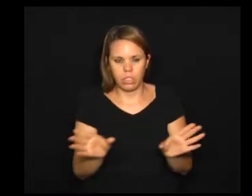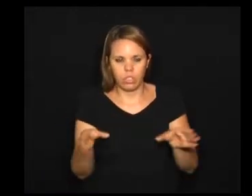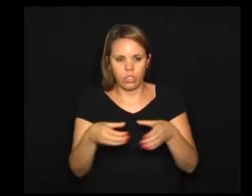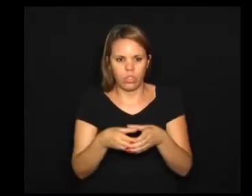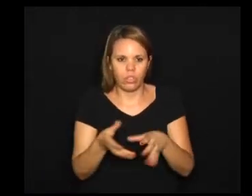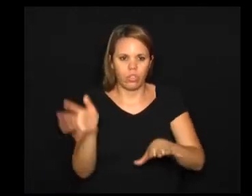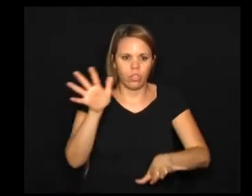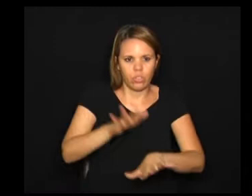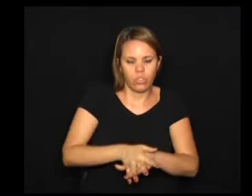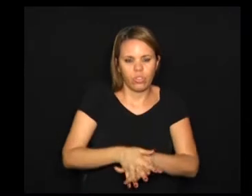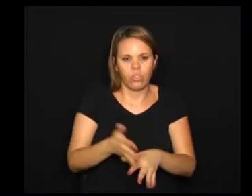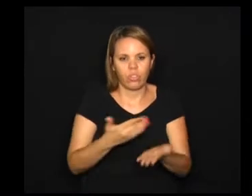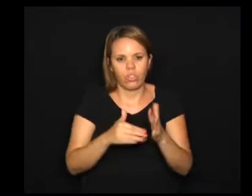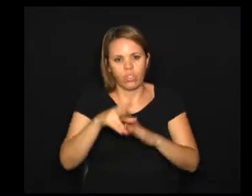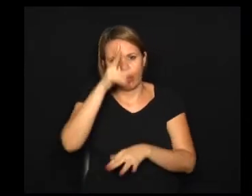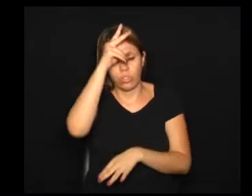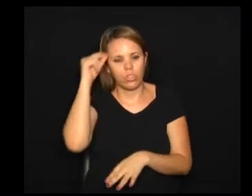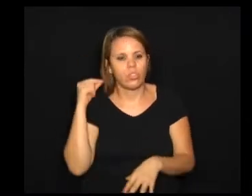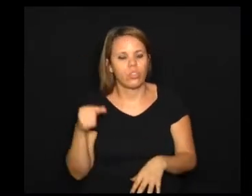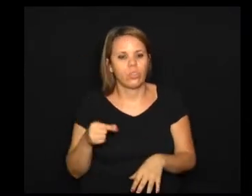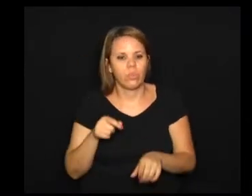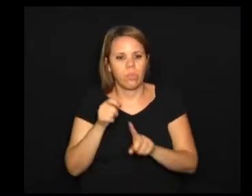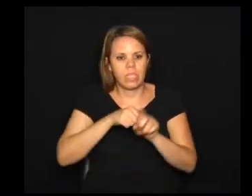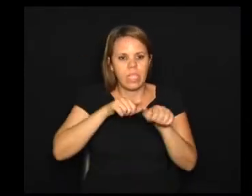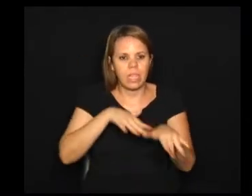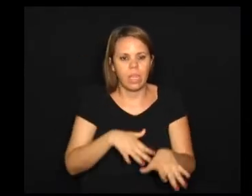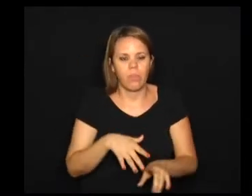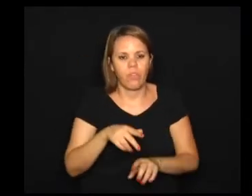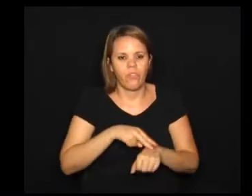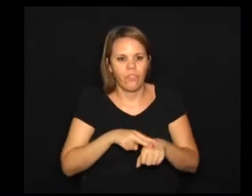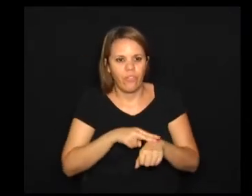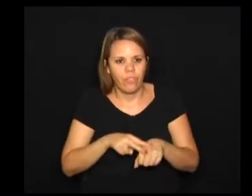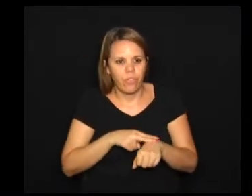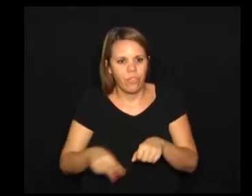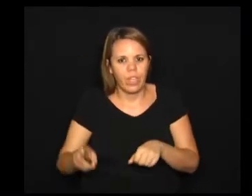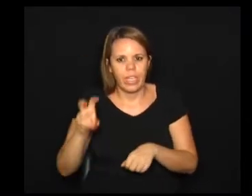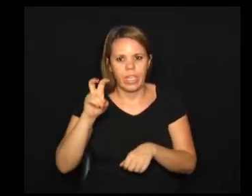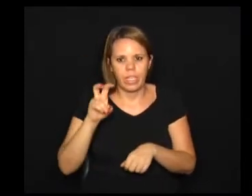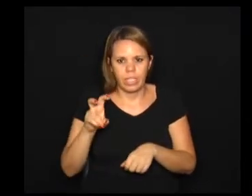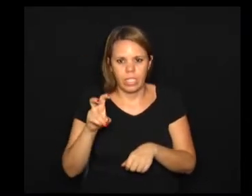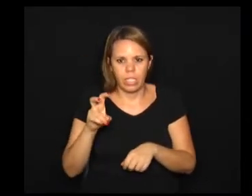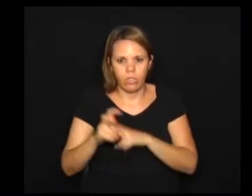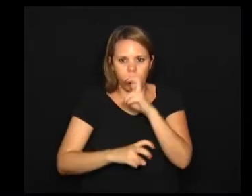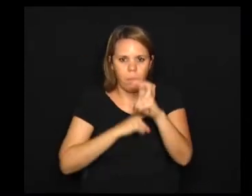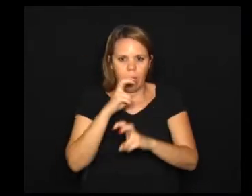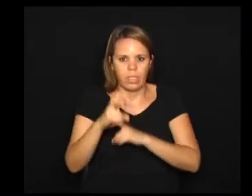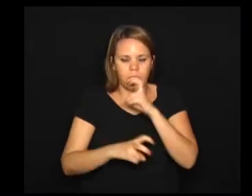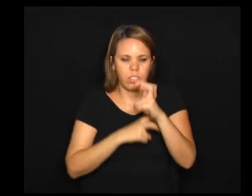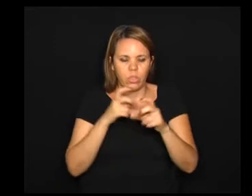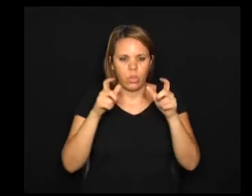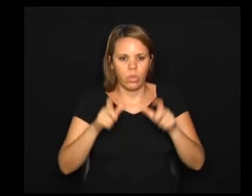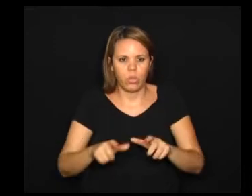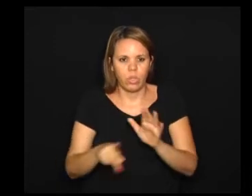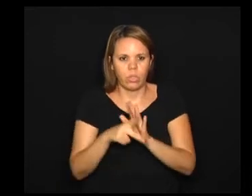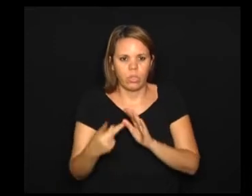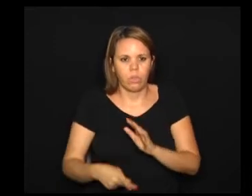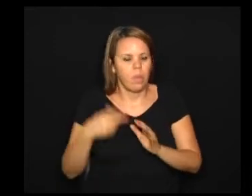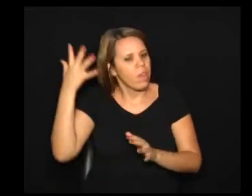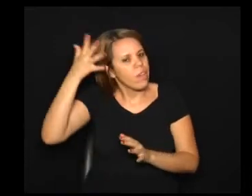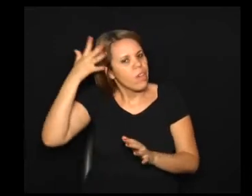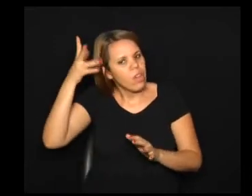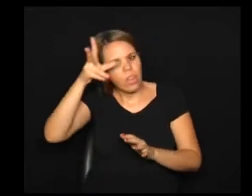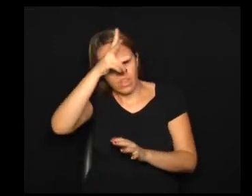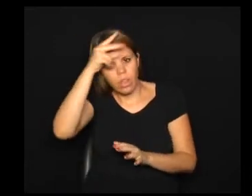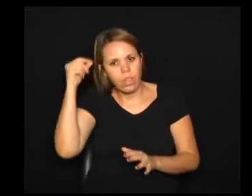escolas municipais, o Setembro Verde, a inauguração do 5º parquinho no Parque Ecológico e a conferência municipal. Então,